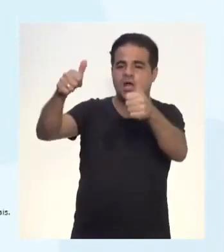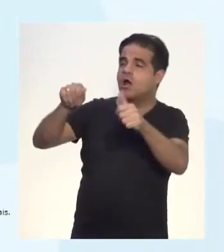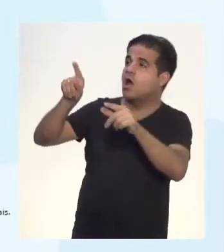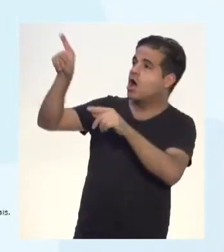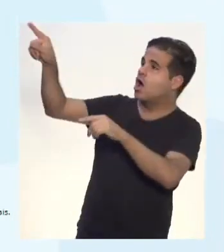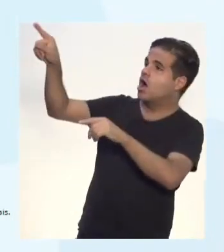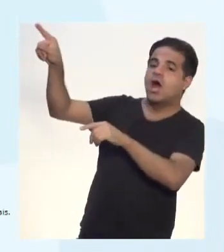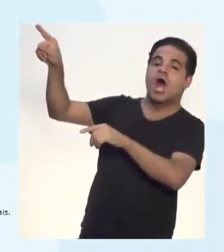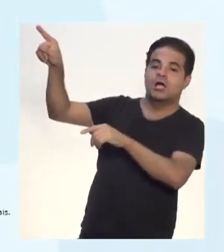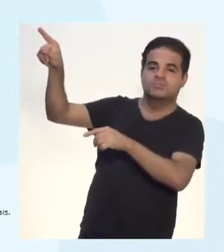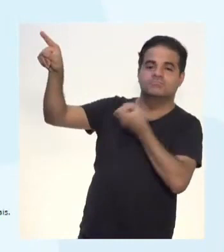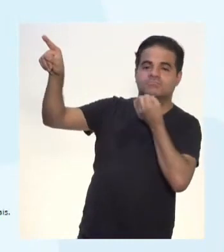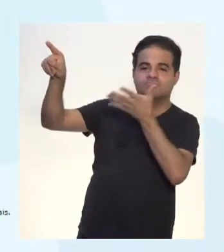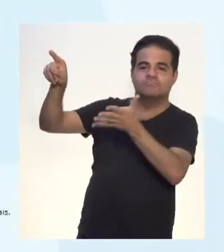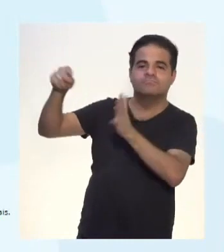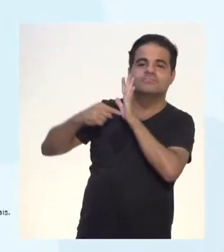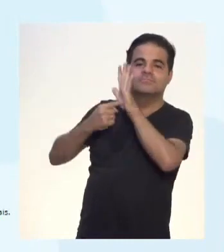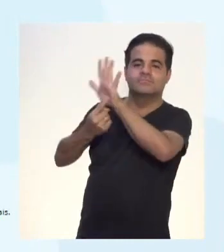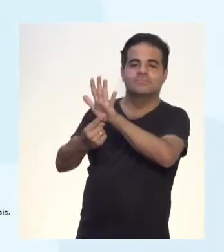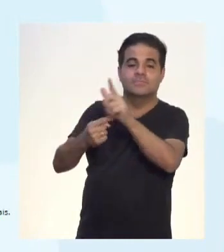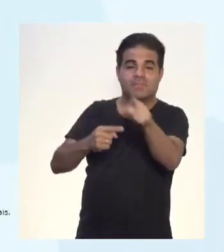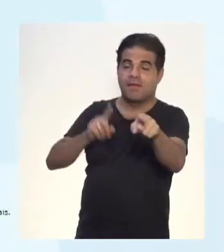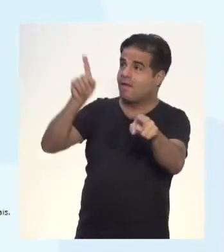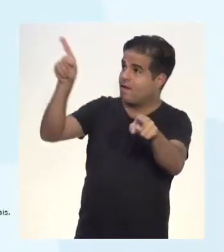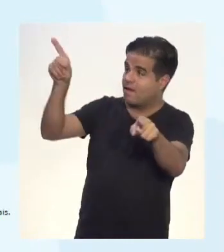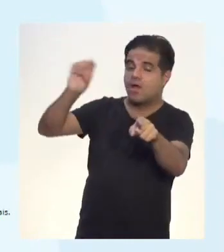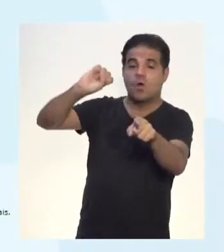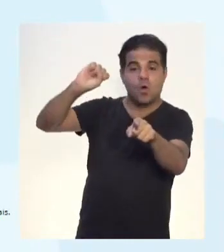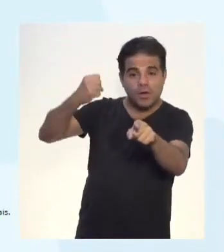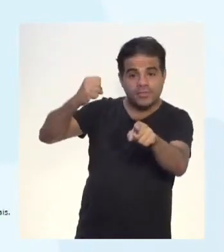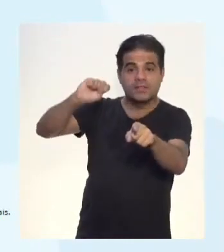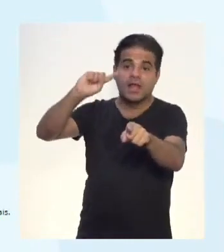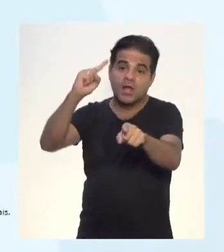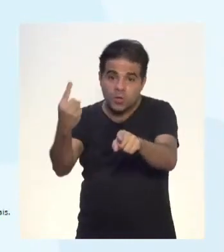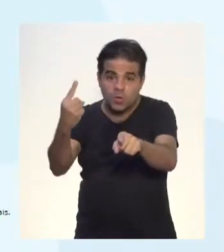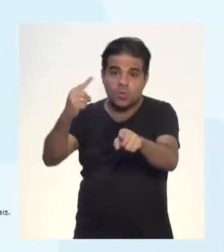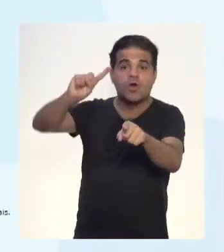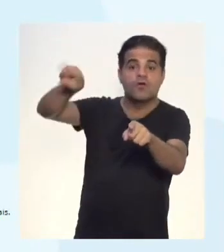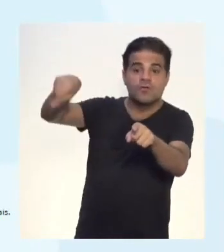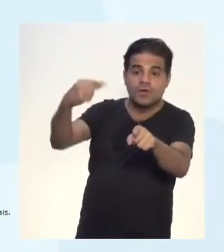Então, esse dado que está aparecendo para vocês é que